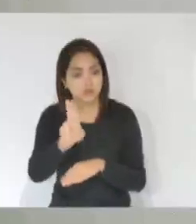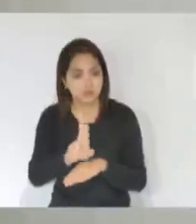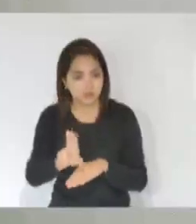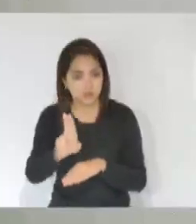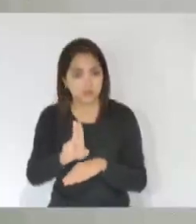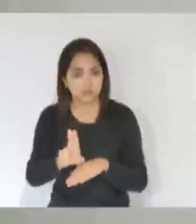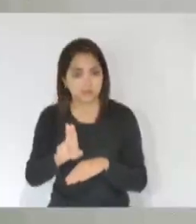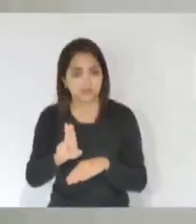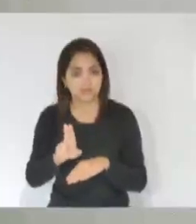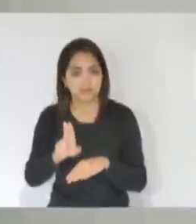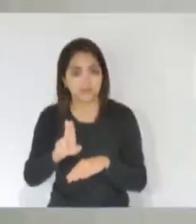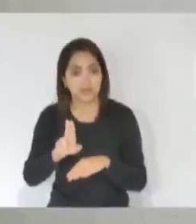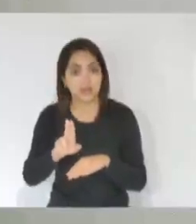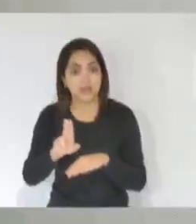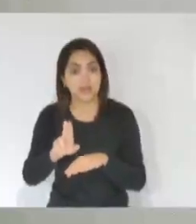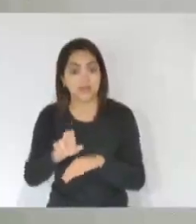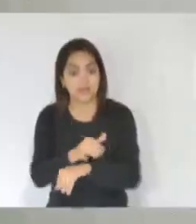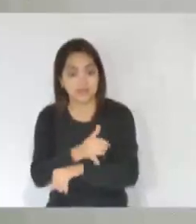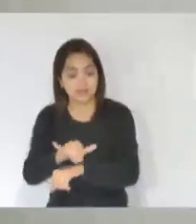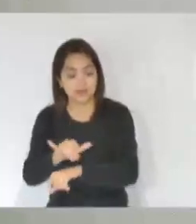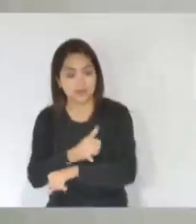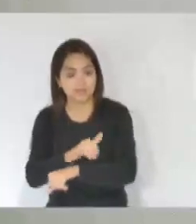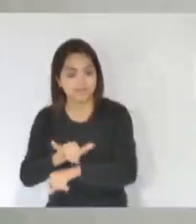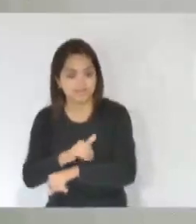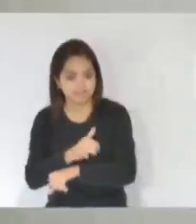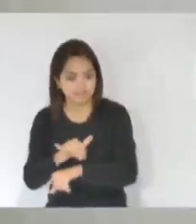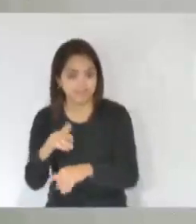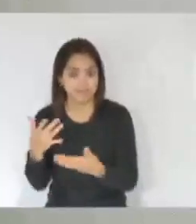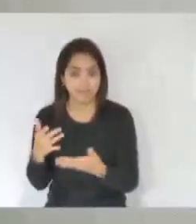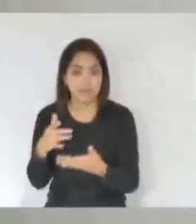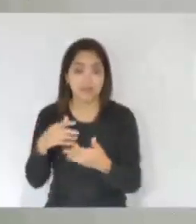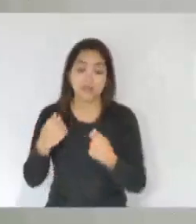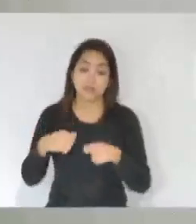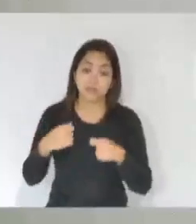desse instrumento, que deveria ser um instrumento de construção